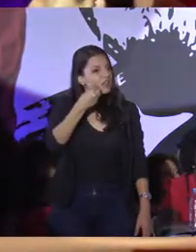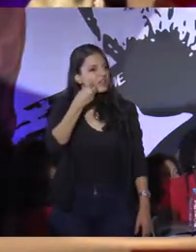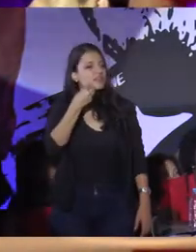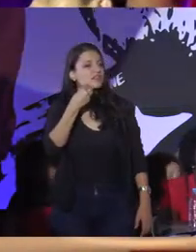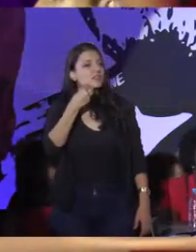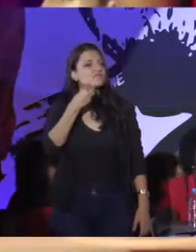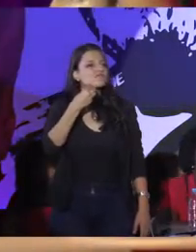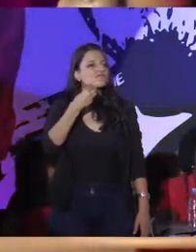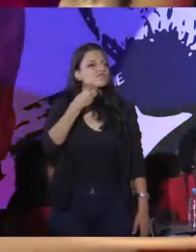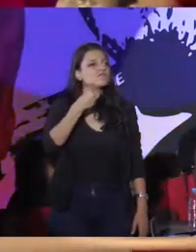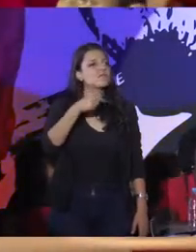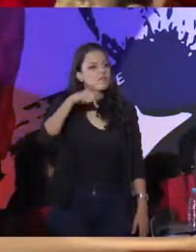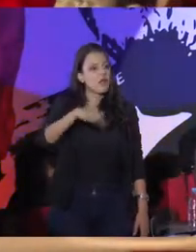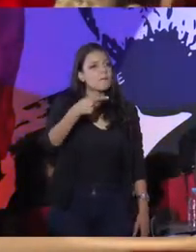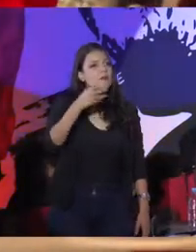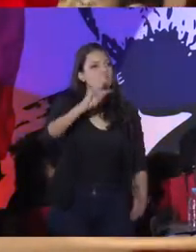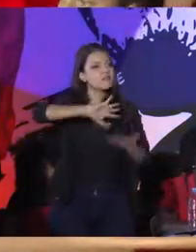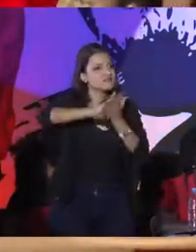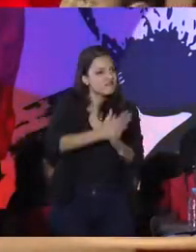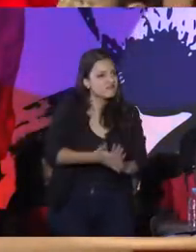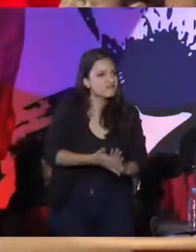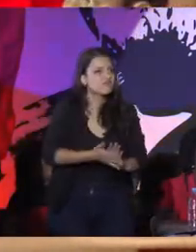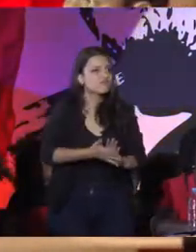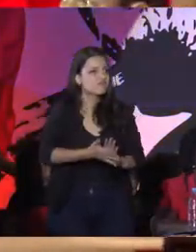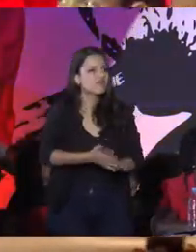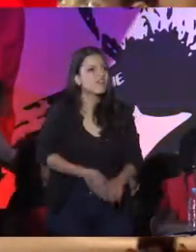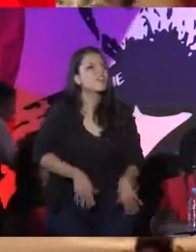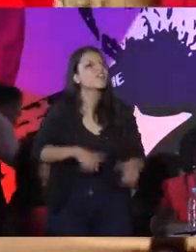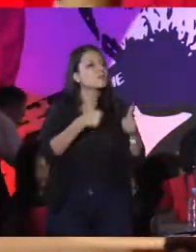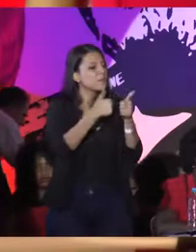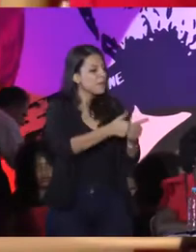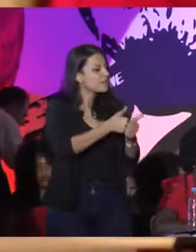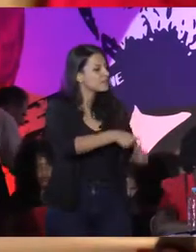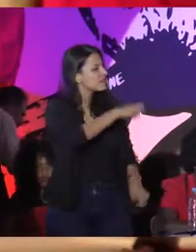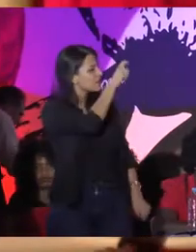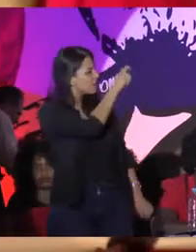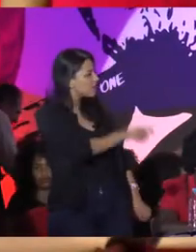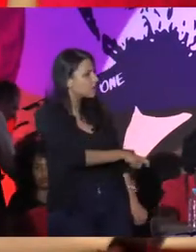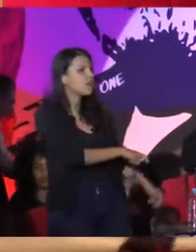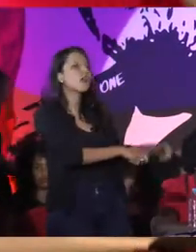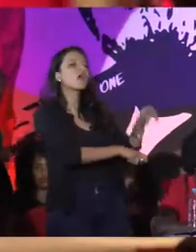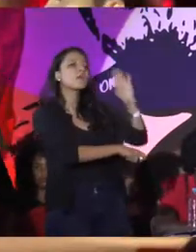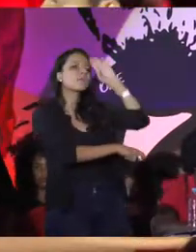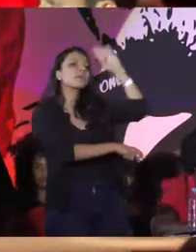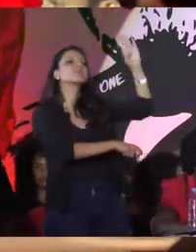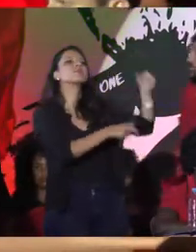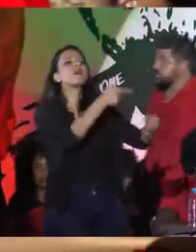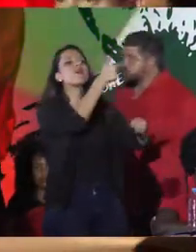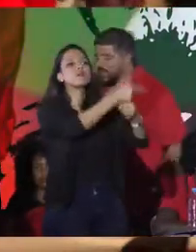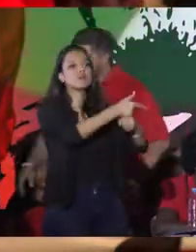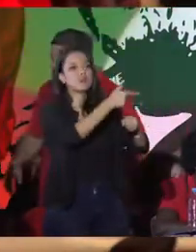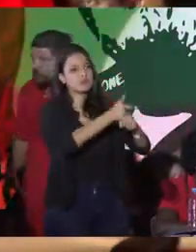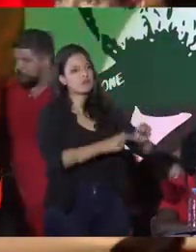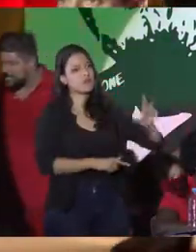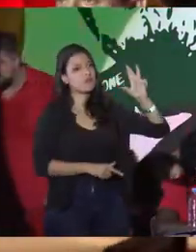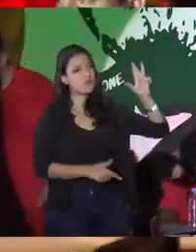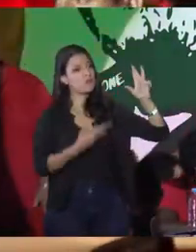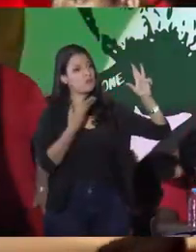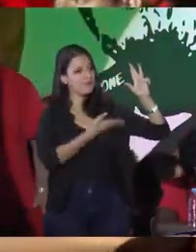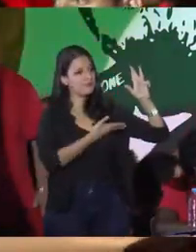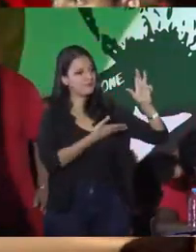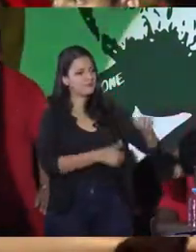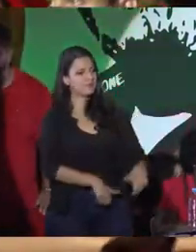destruir o Partido dos Trabalhadores, perseguindo a sua maior liderança, que é o companheiro